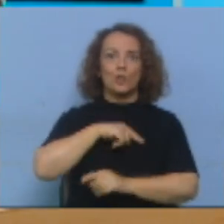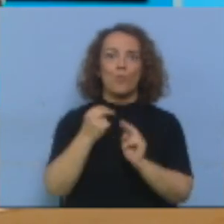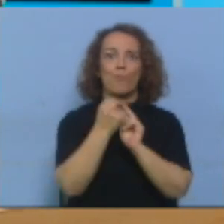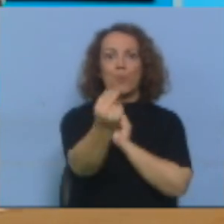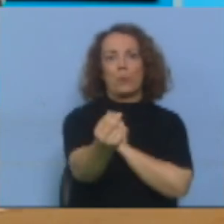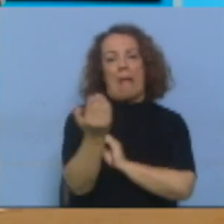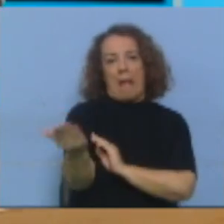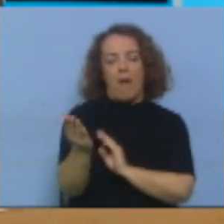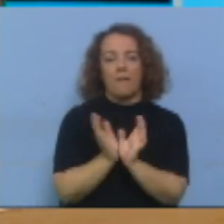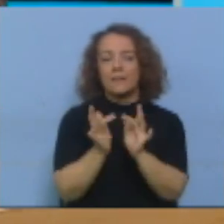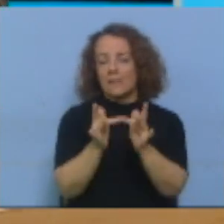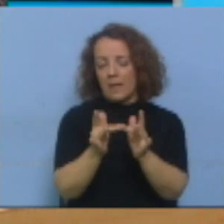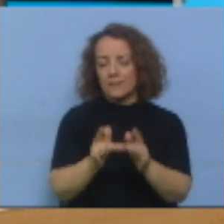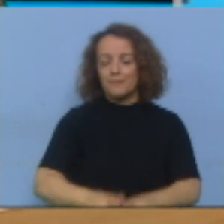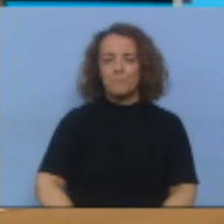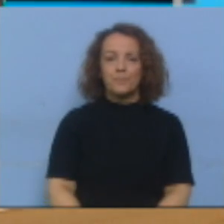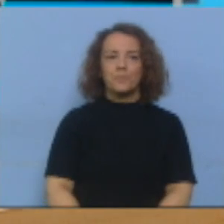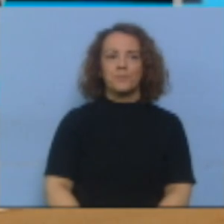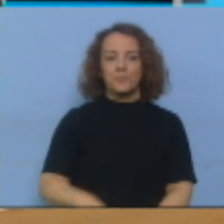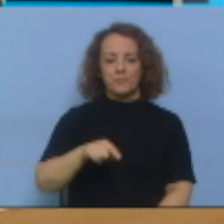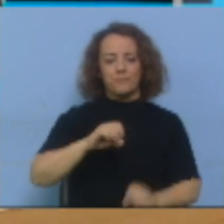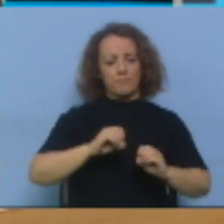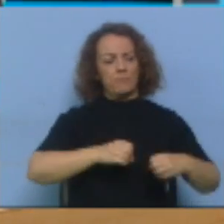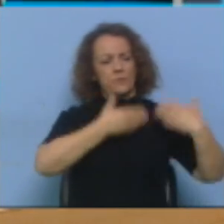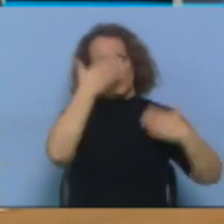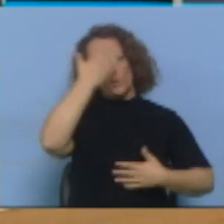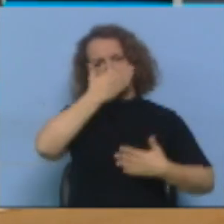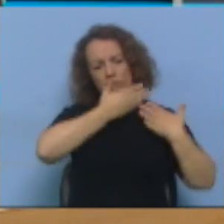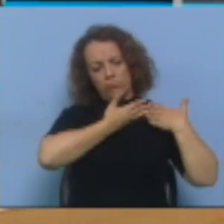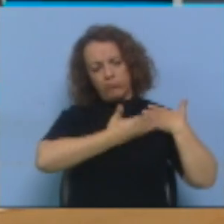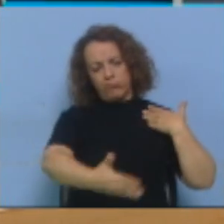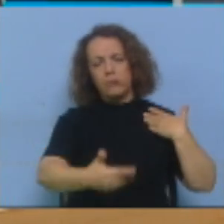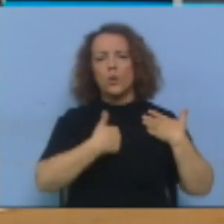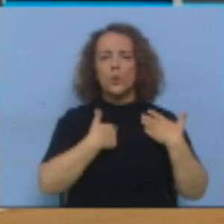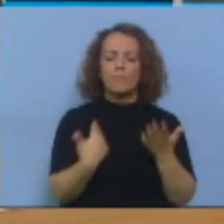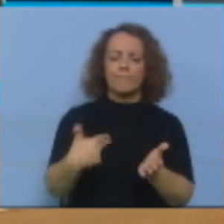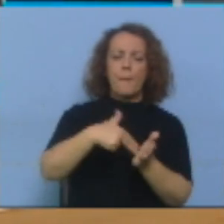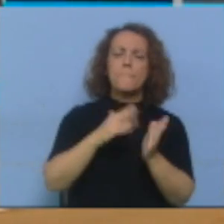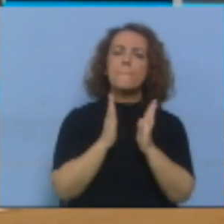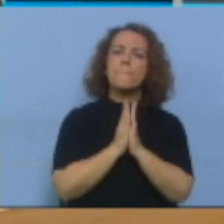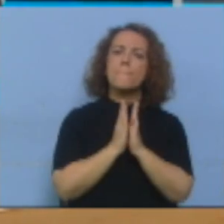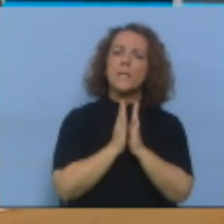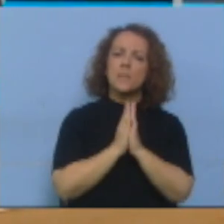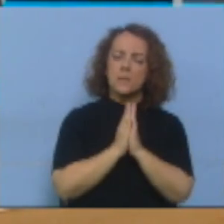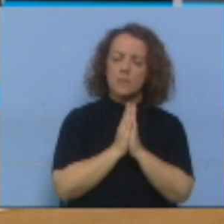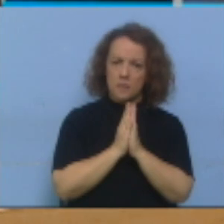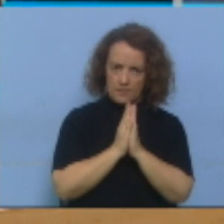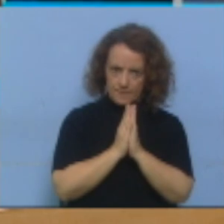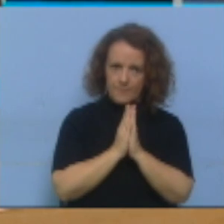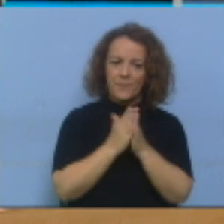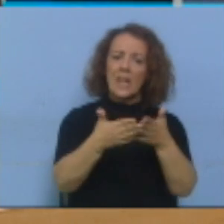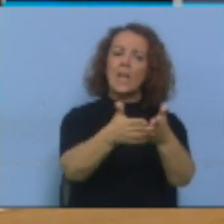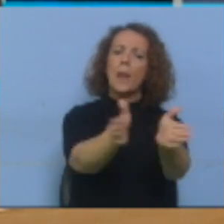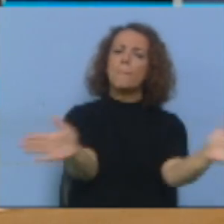vós. Eu tenho, desde o início da Quaresma, portanto deixei de celebrar a missa com a igreja